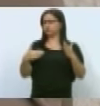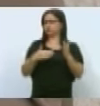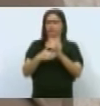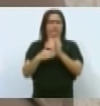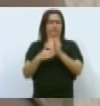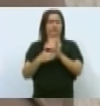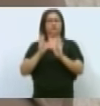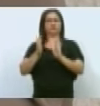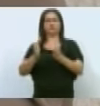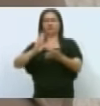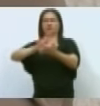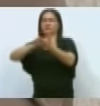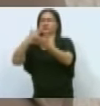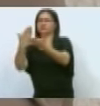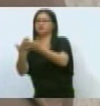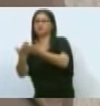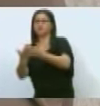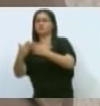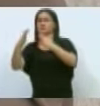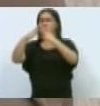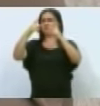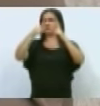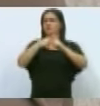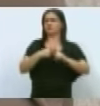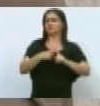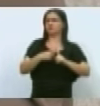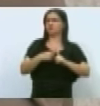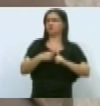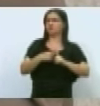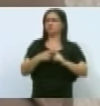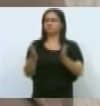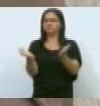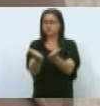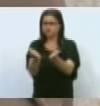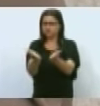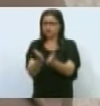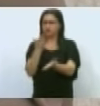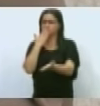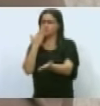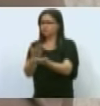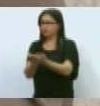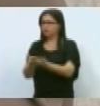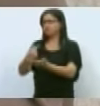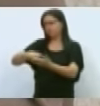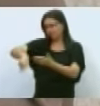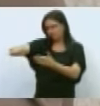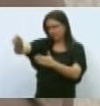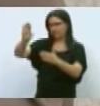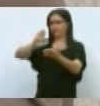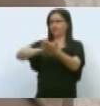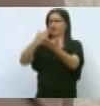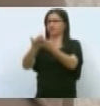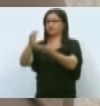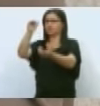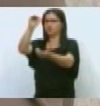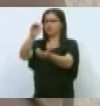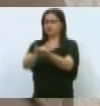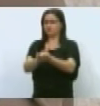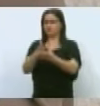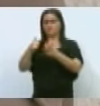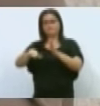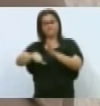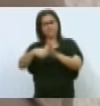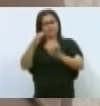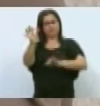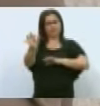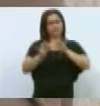já interpretei até casamento na igreja evangélica, que eles me pedem. Uhum. Aí eu falo, não, o casamento, vamos preparar os